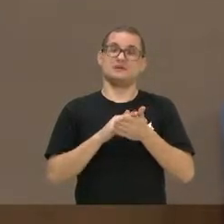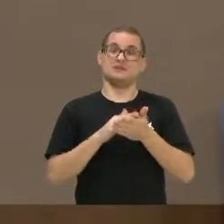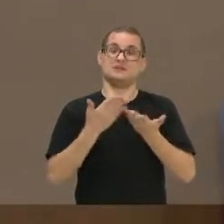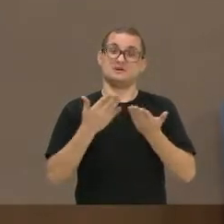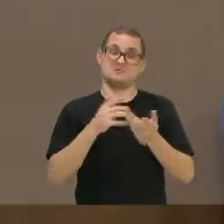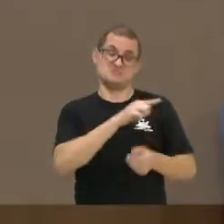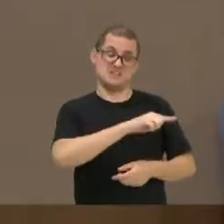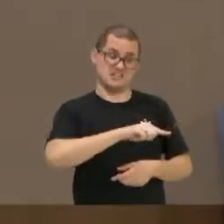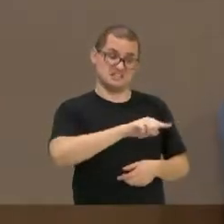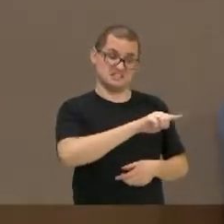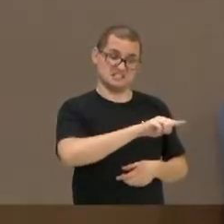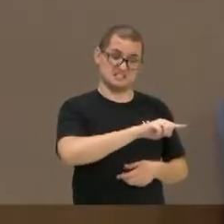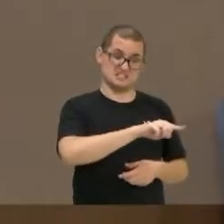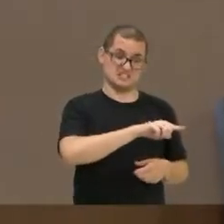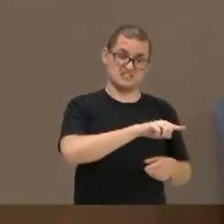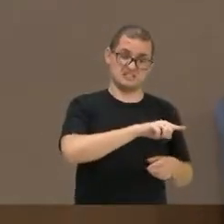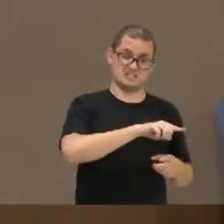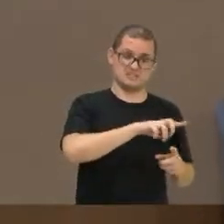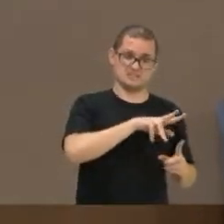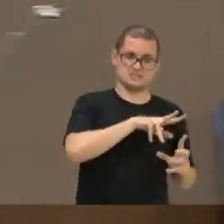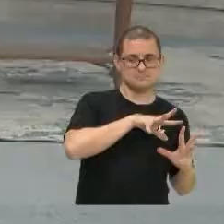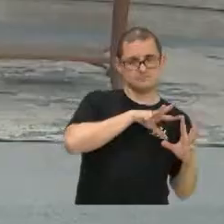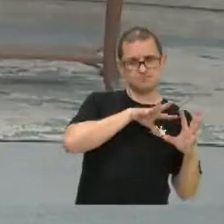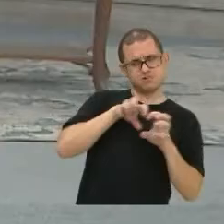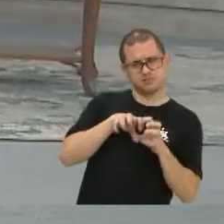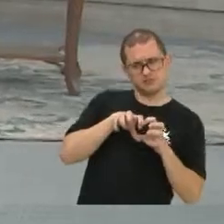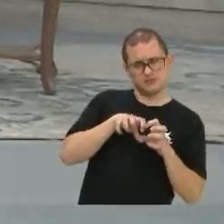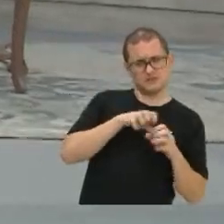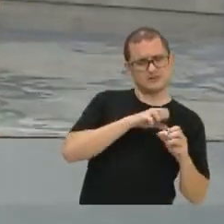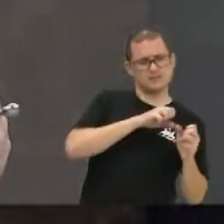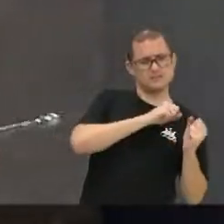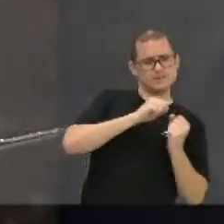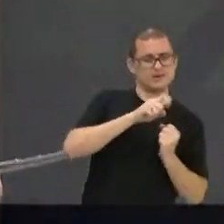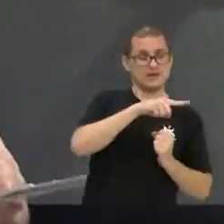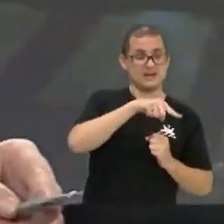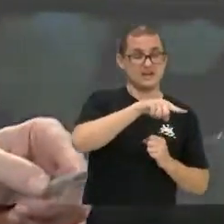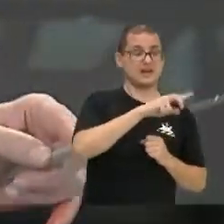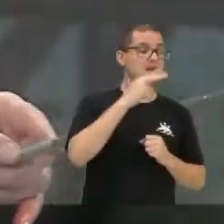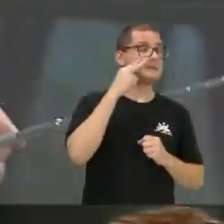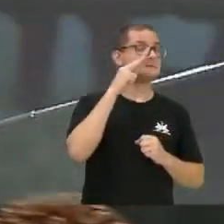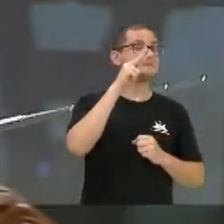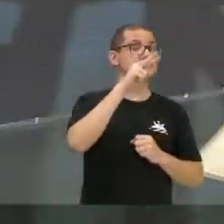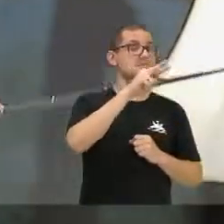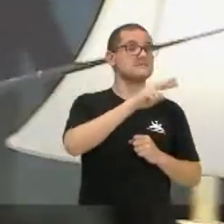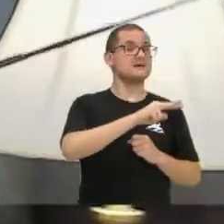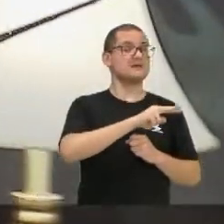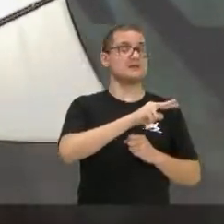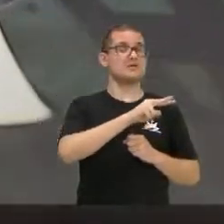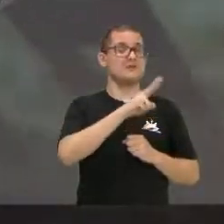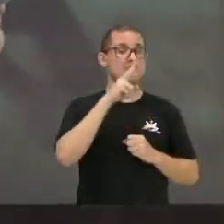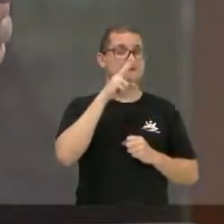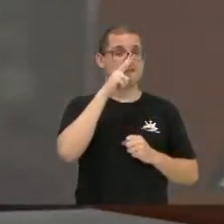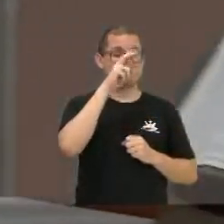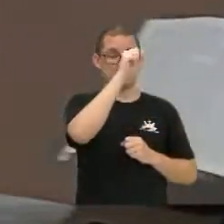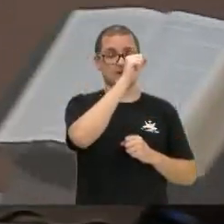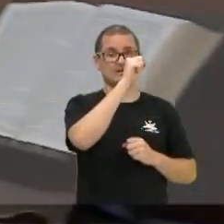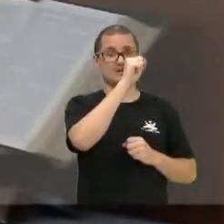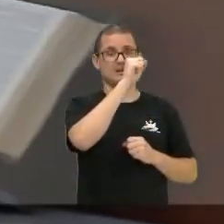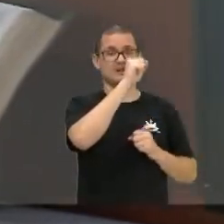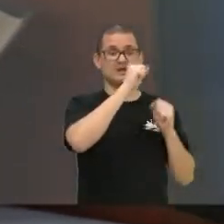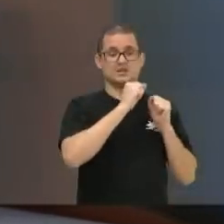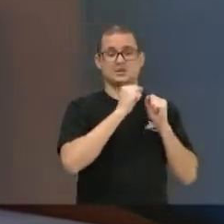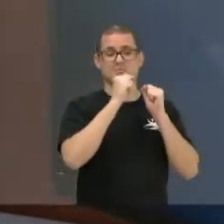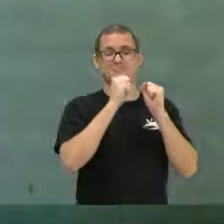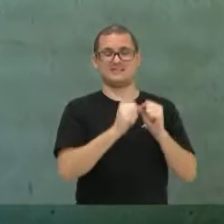perseguidores sinais fortes para que compreendem que seu poder é